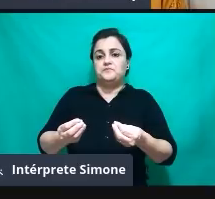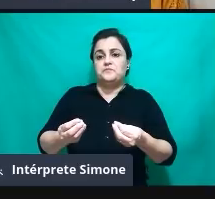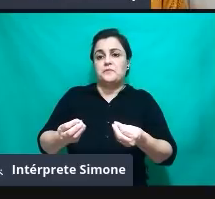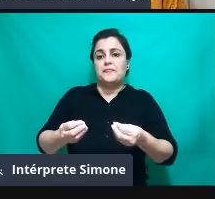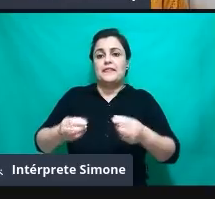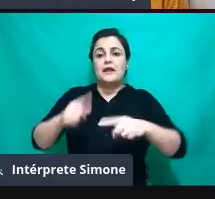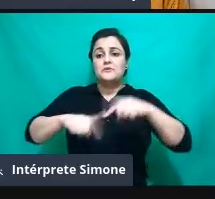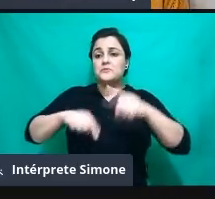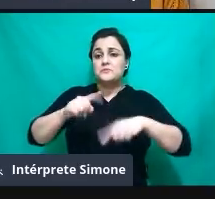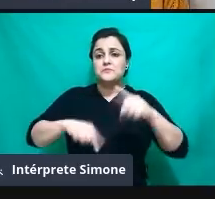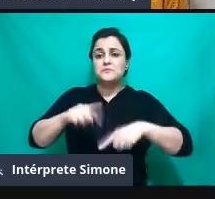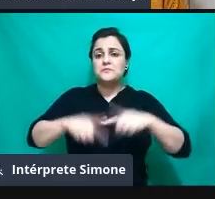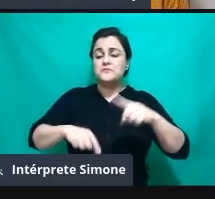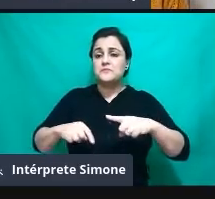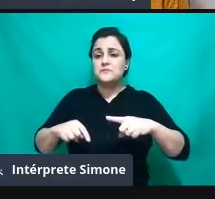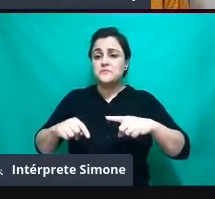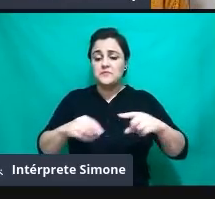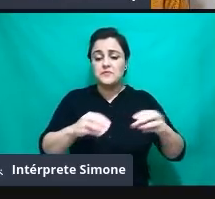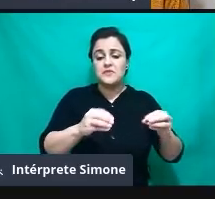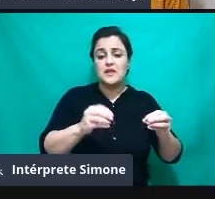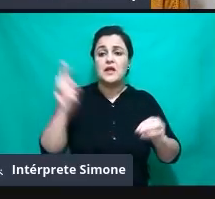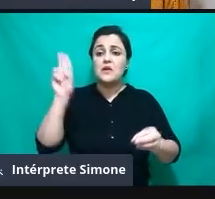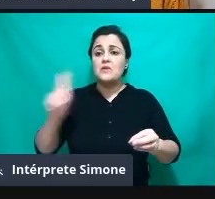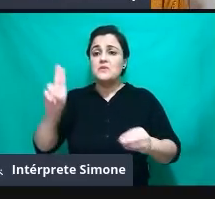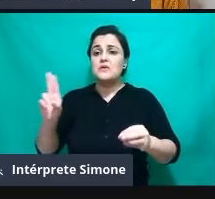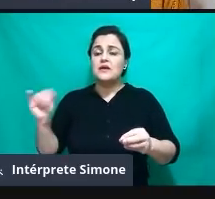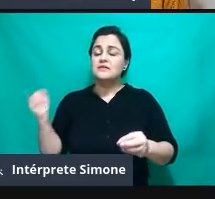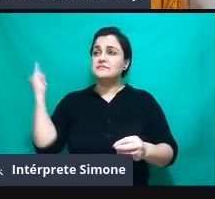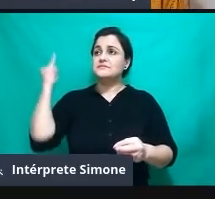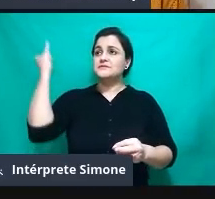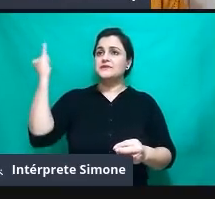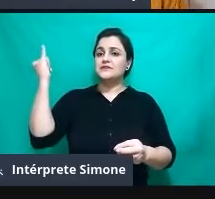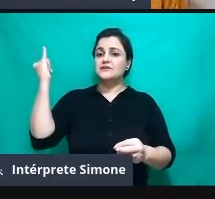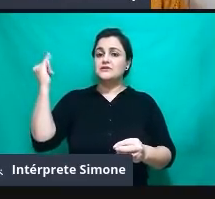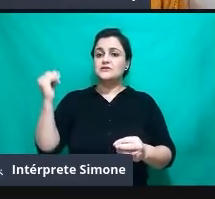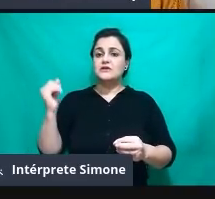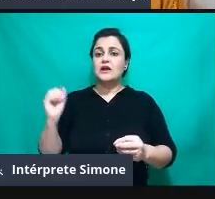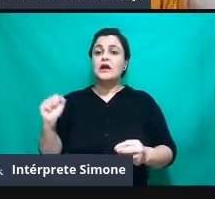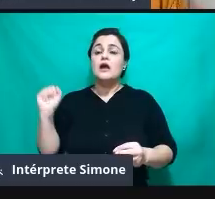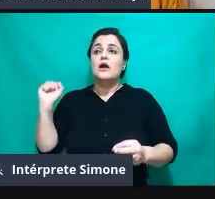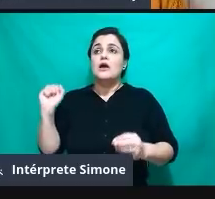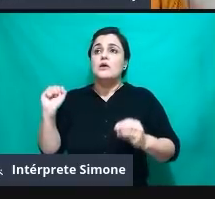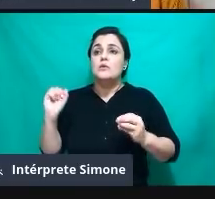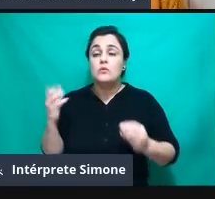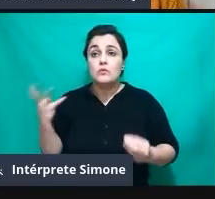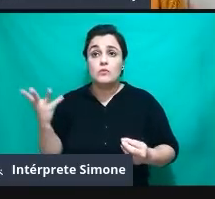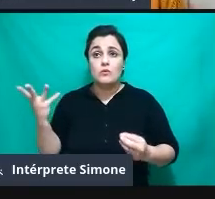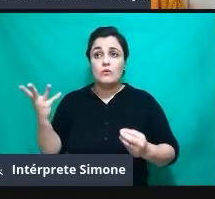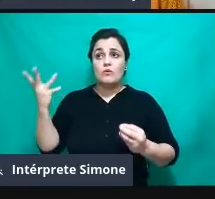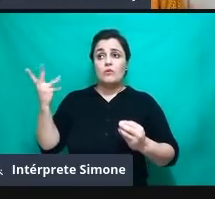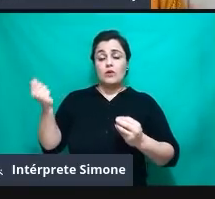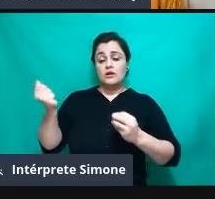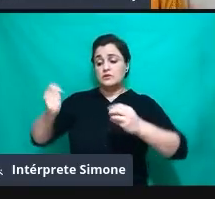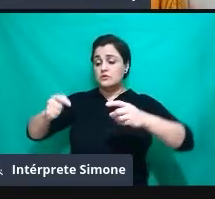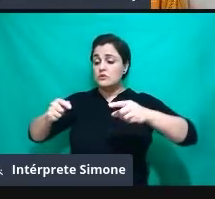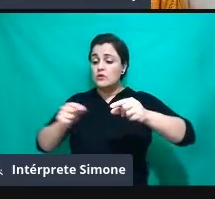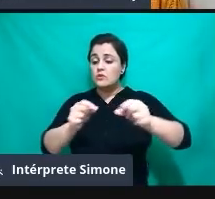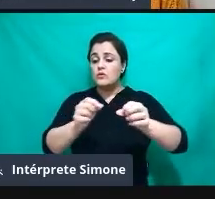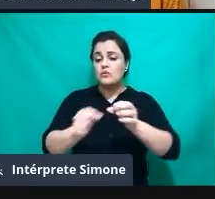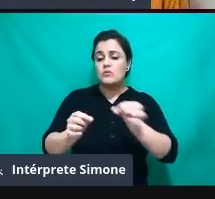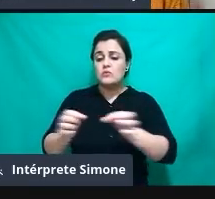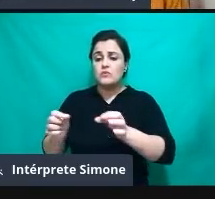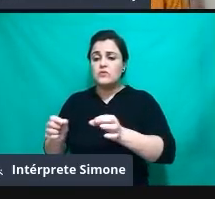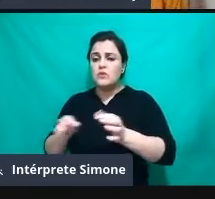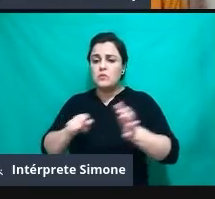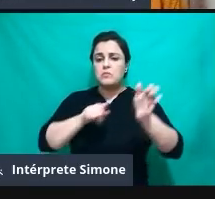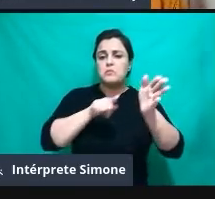sequências, por exemplo, eu levo o meu aluno a pensar, a descobrir, eu lanço desafios para ele. Então, eu